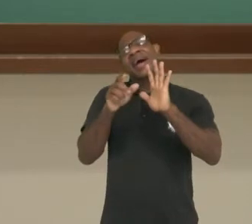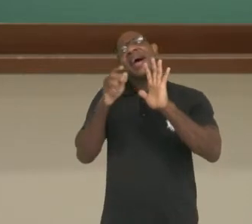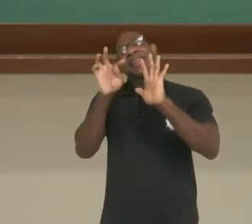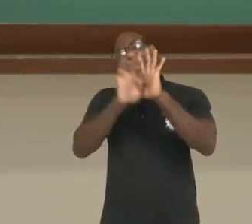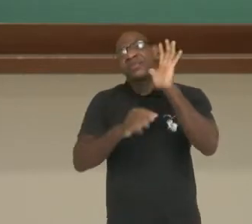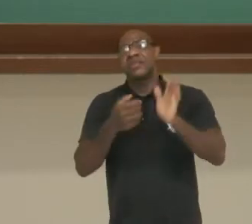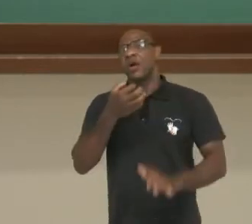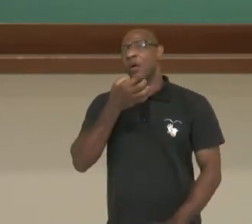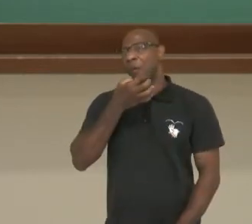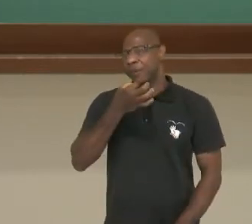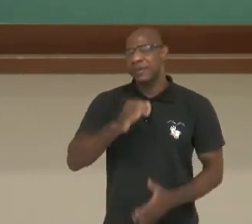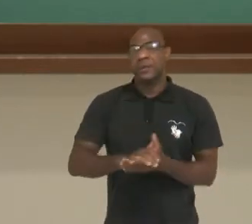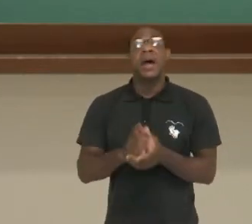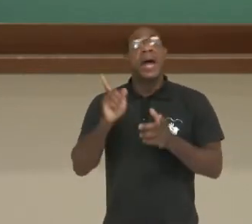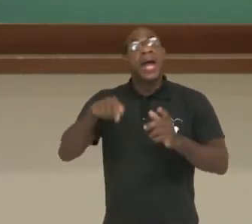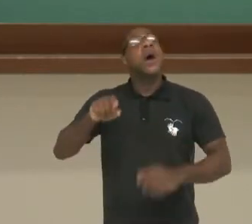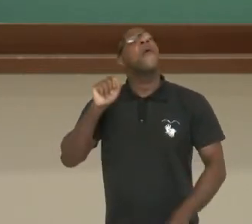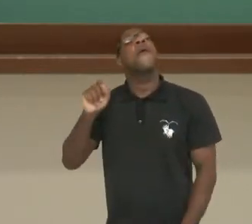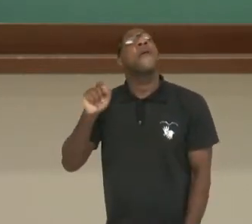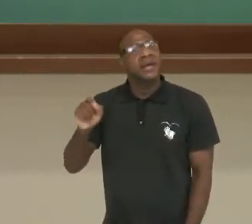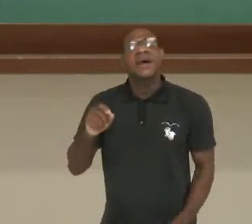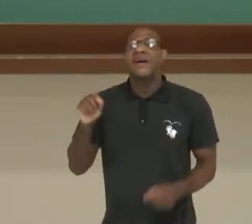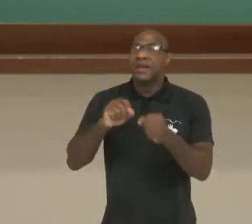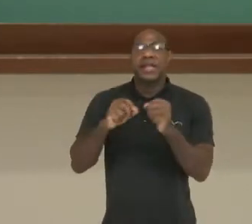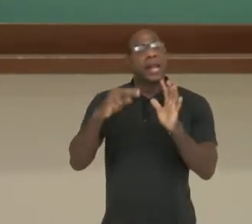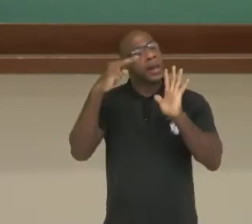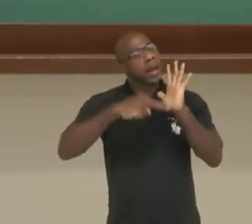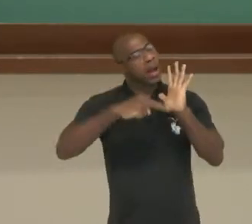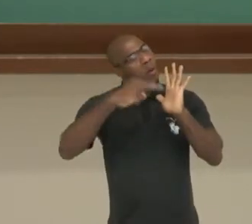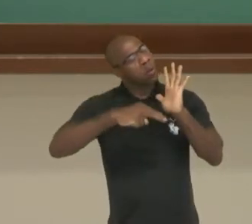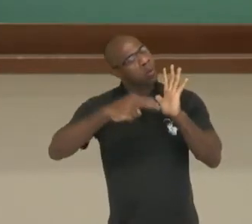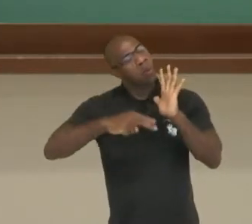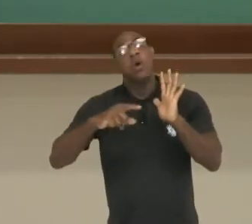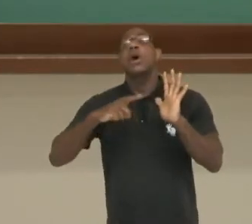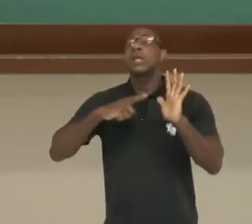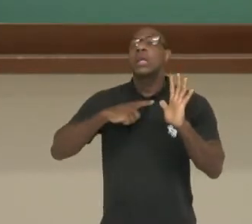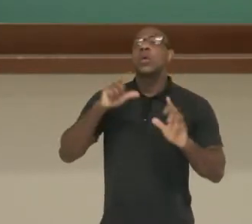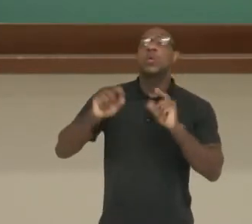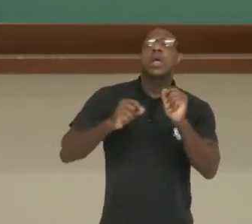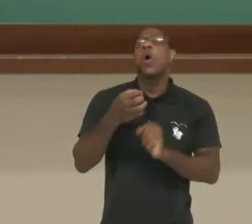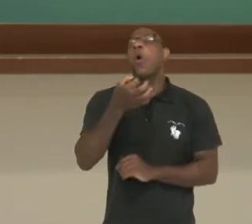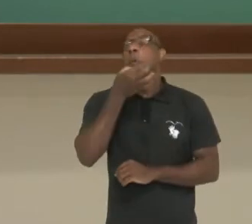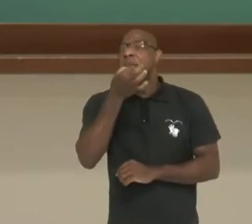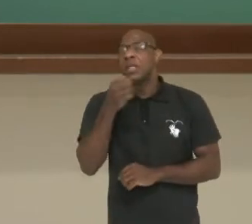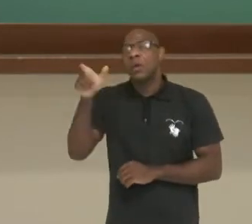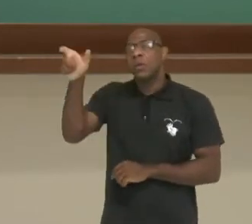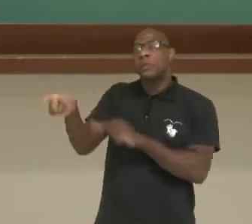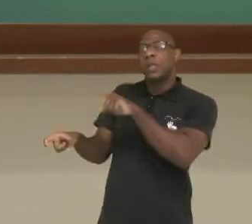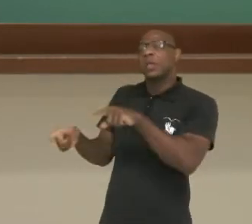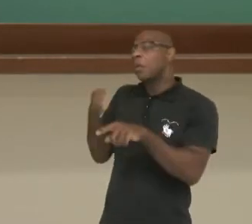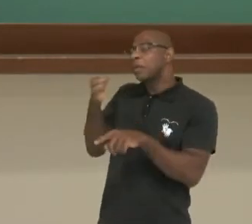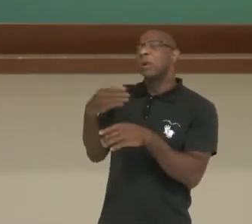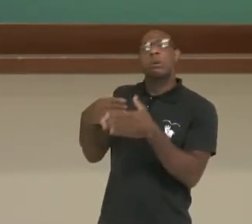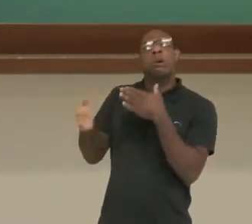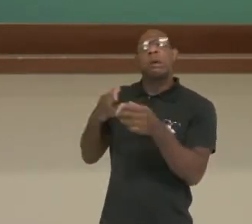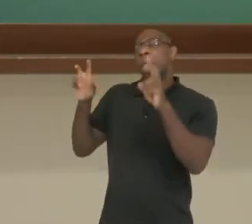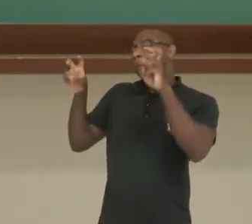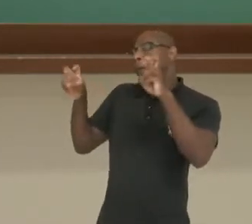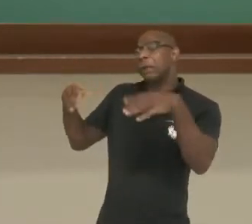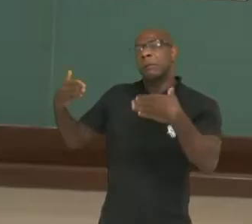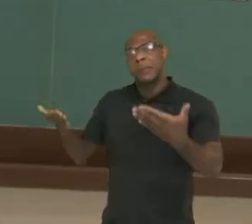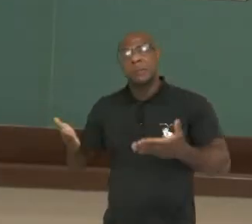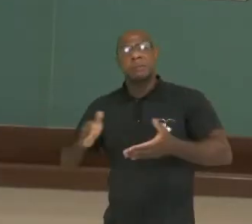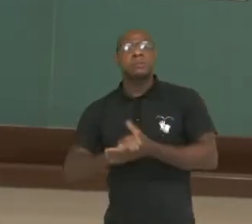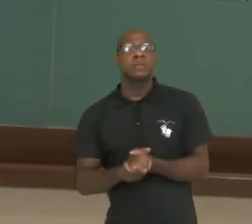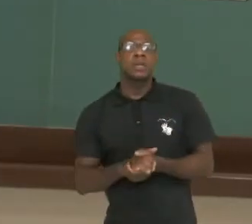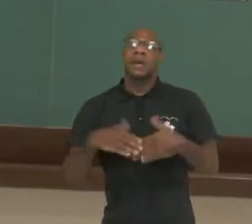já diz, trata-se de fazer a leitura onde contém a opinião de alguém a respeito de algum assunto.